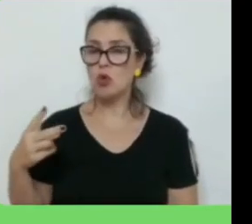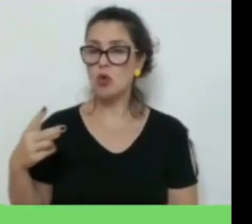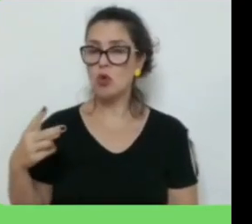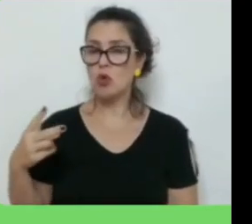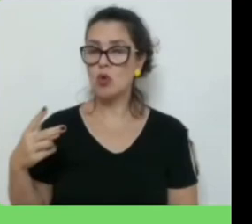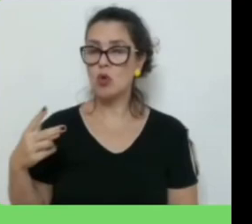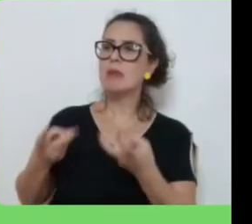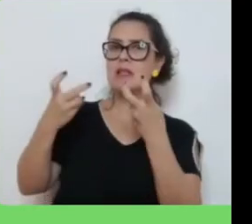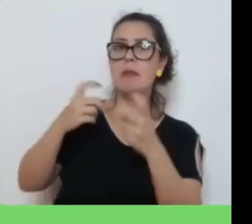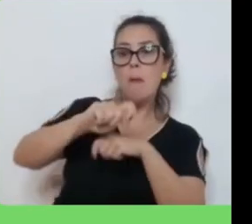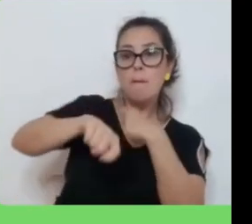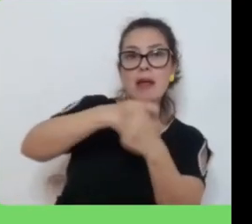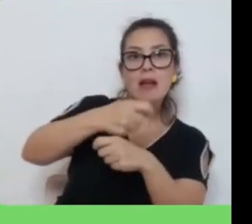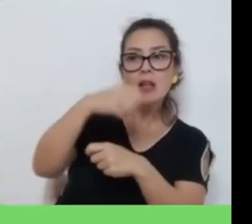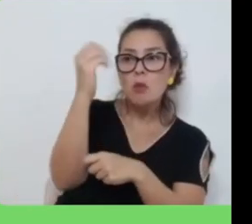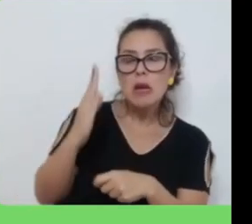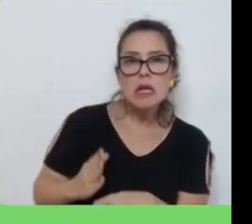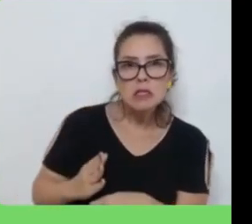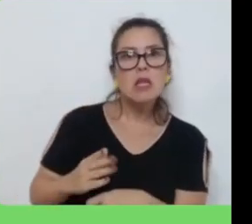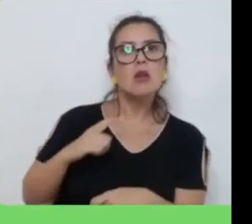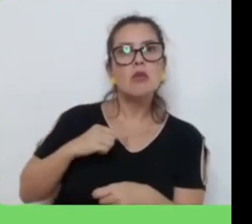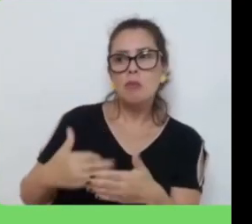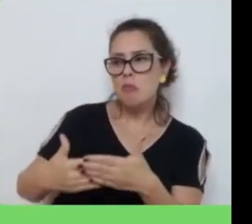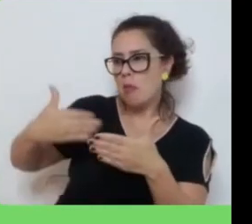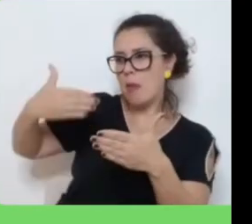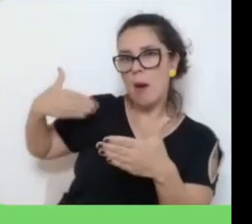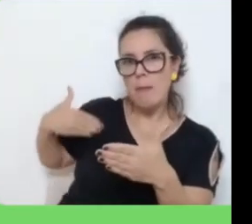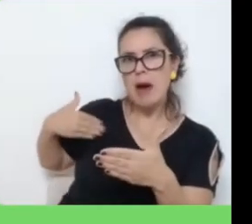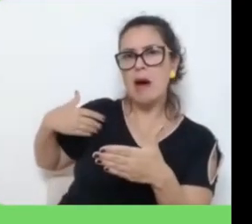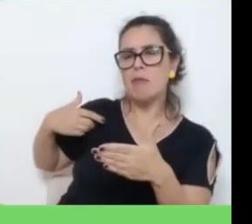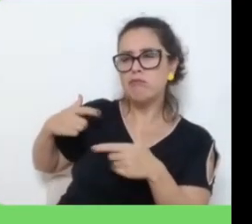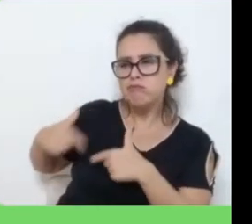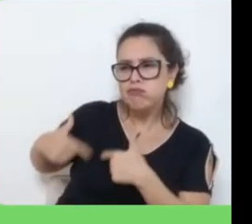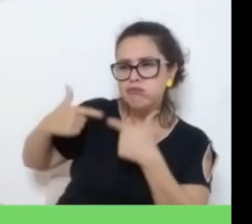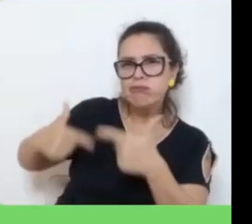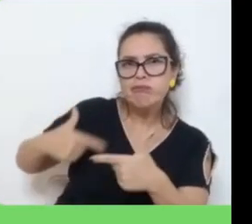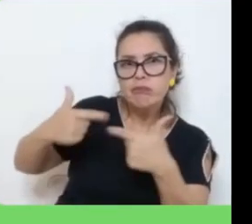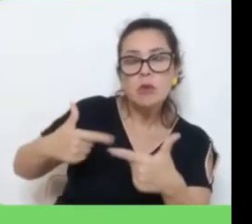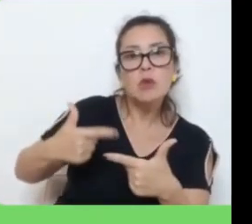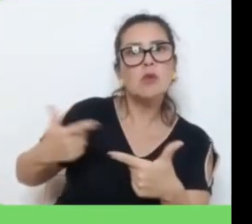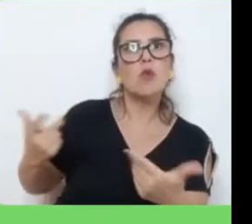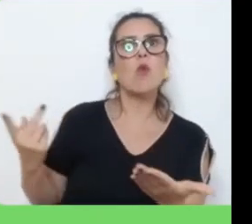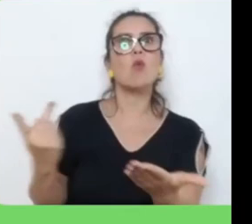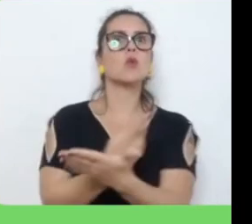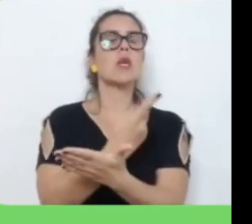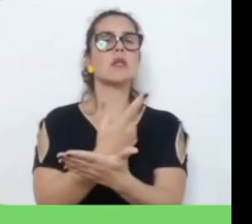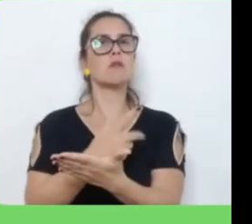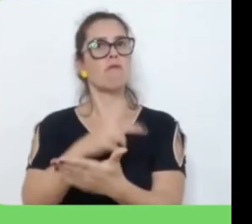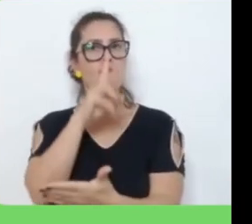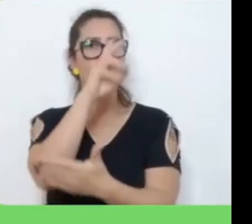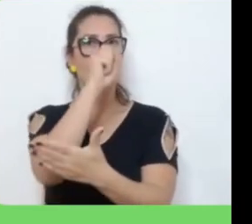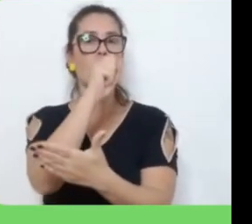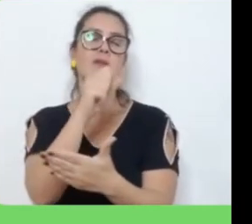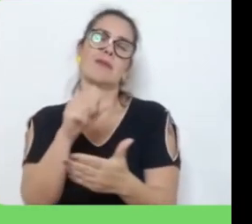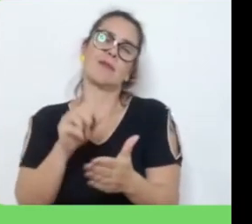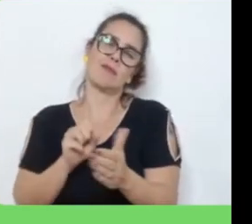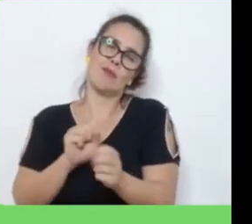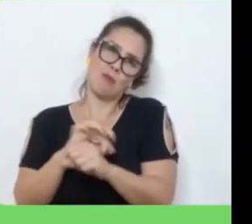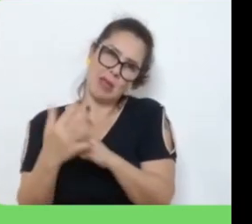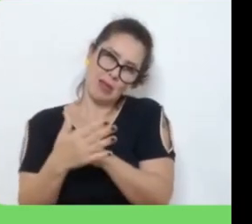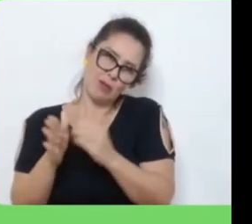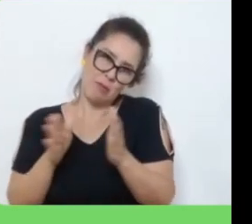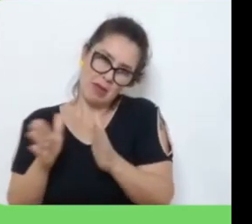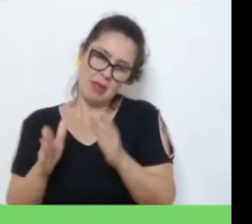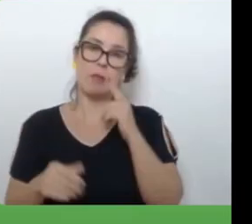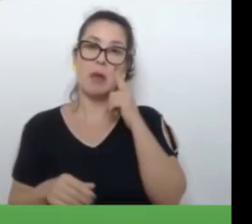mercado brasileiro de todo mundo trabalho que foi desenvolvido arduamente durante esse período ali de eh período de pandemia né que enquanto todo